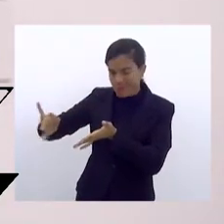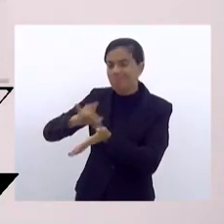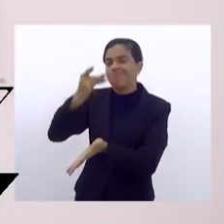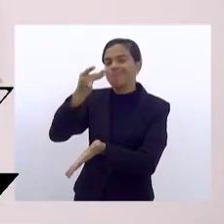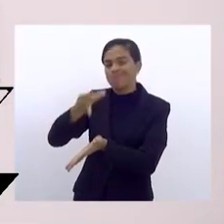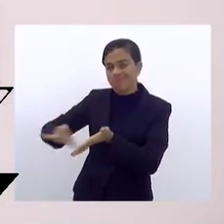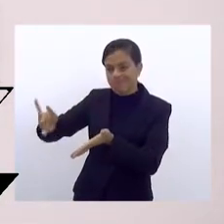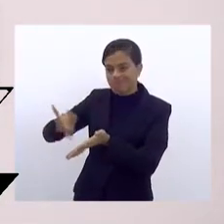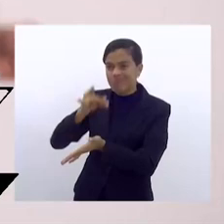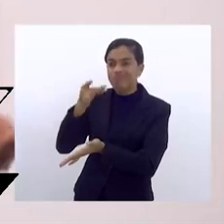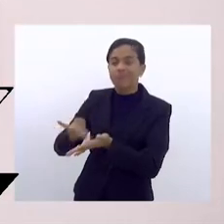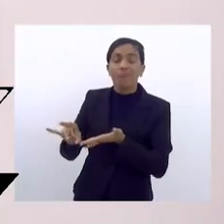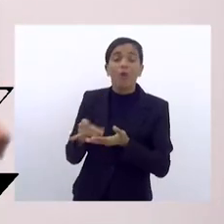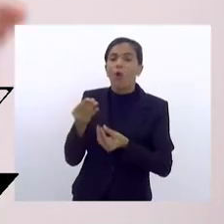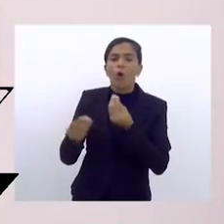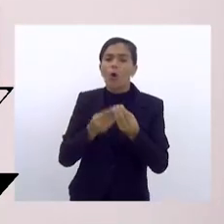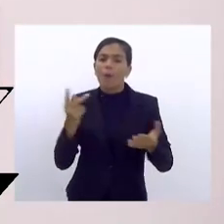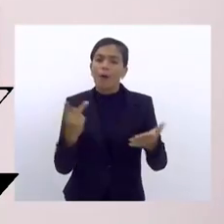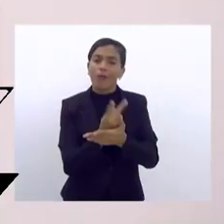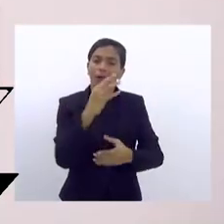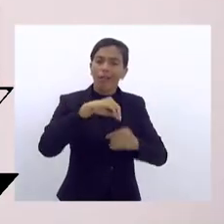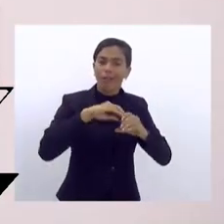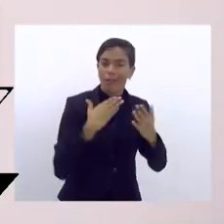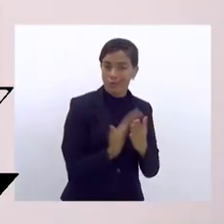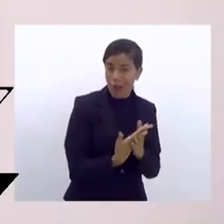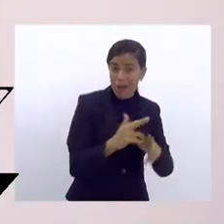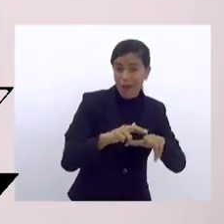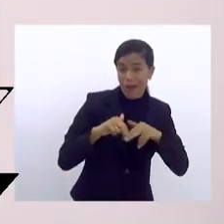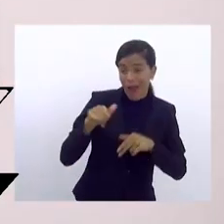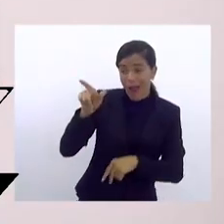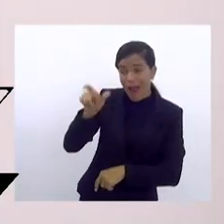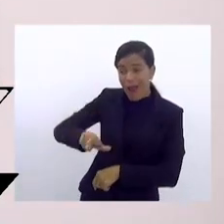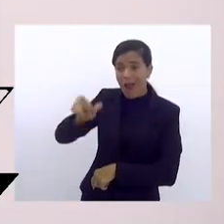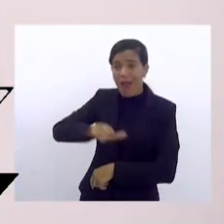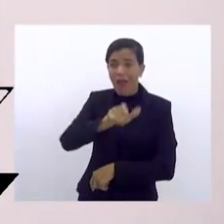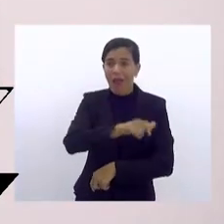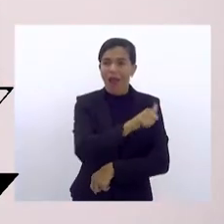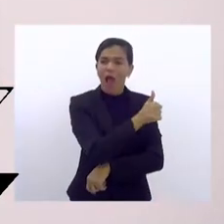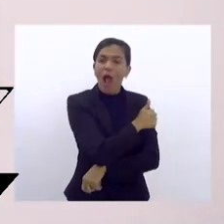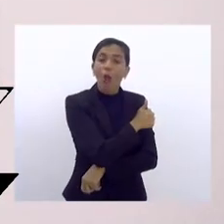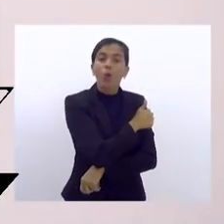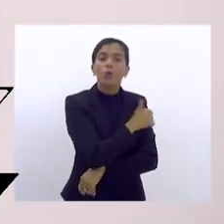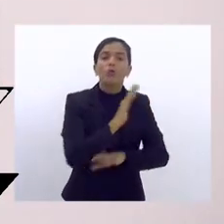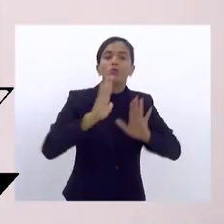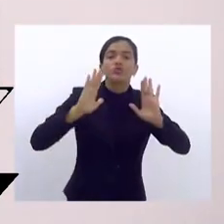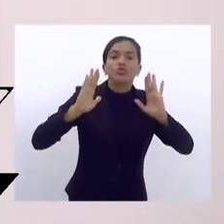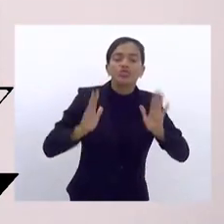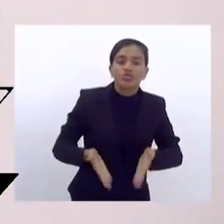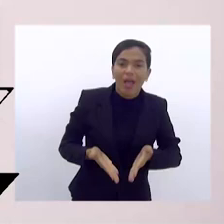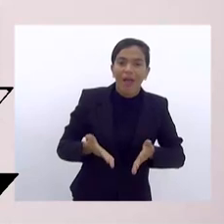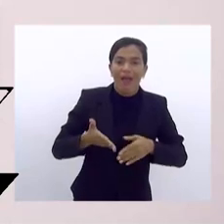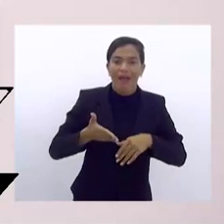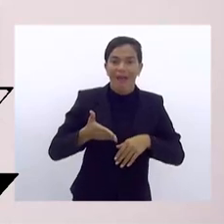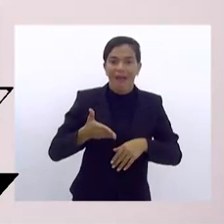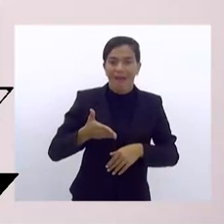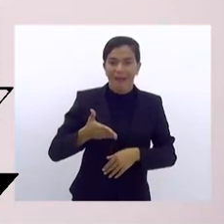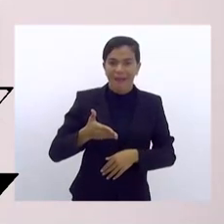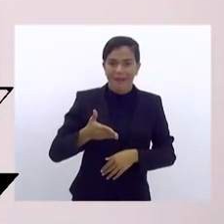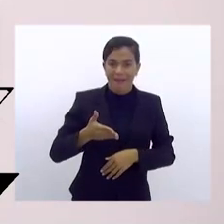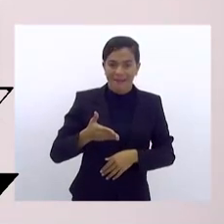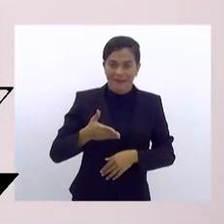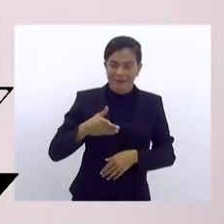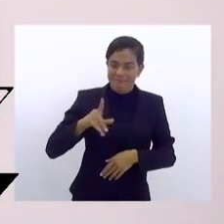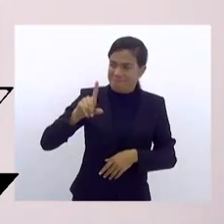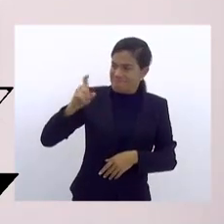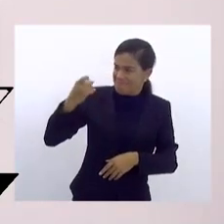tudo isso acontece nas escolas geralmente por conta de alunos que já passaram pelaquela escola e tiveram uma